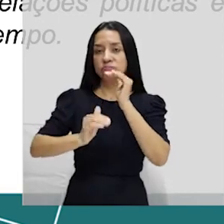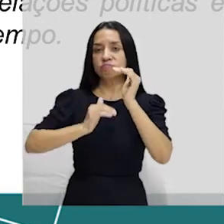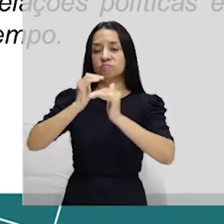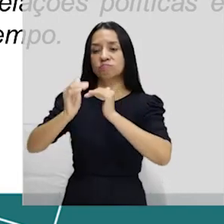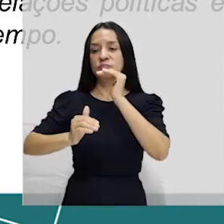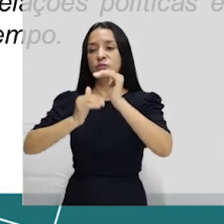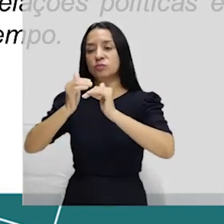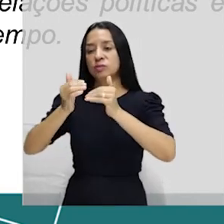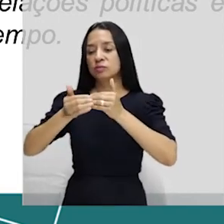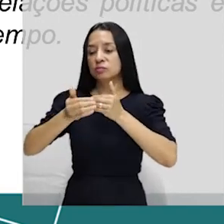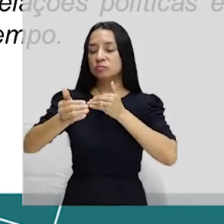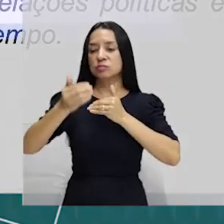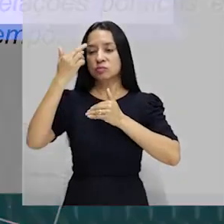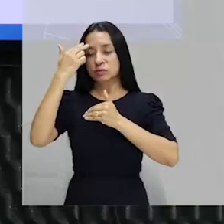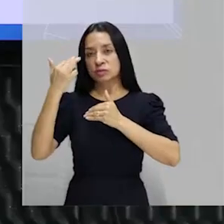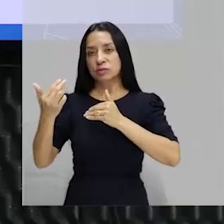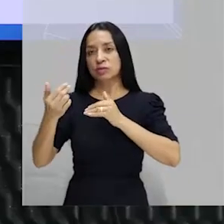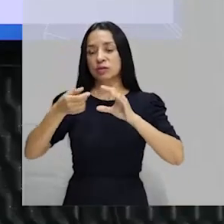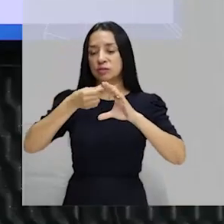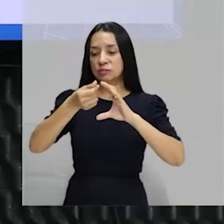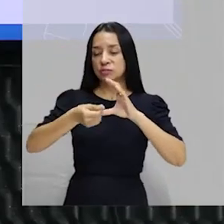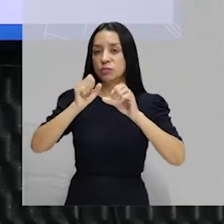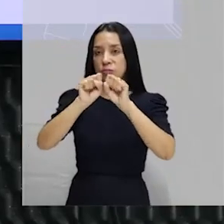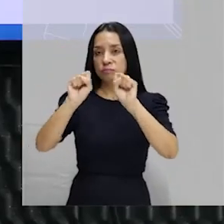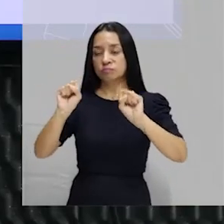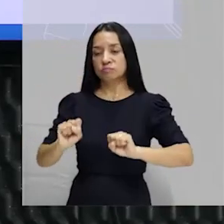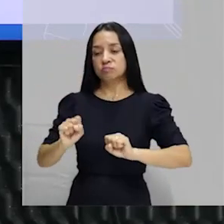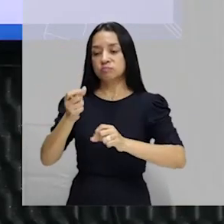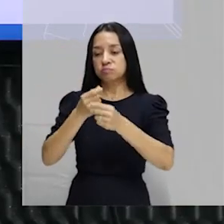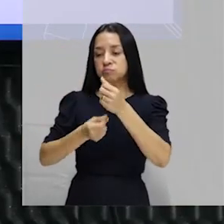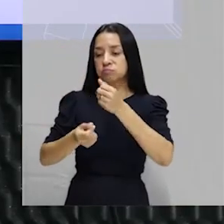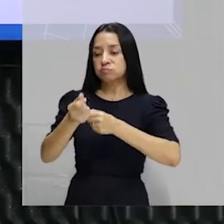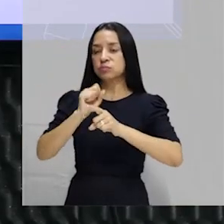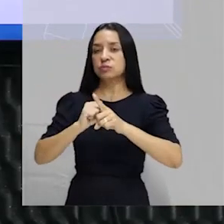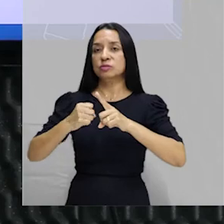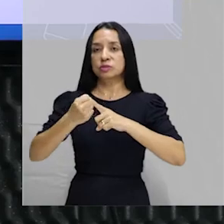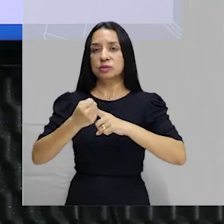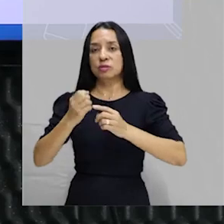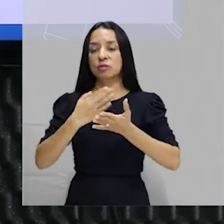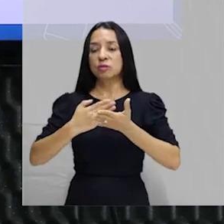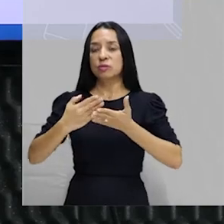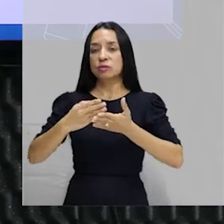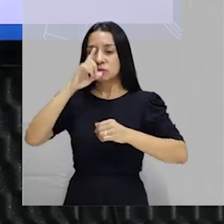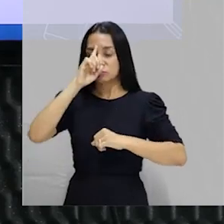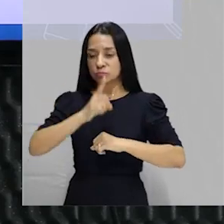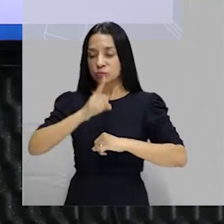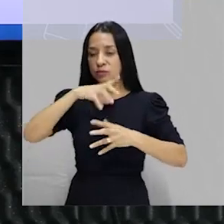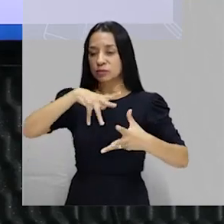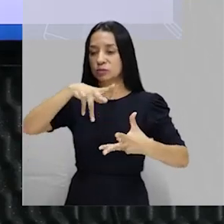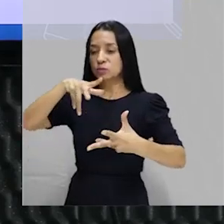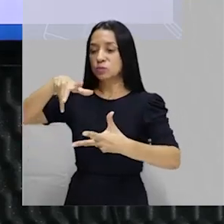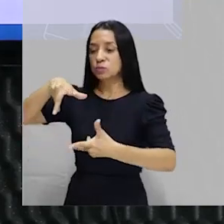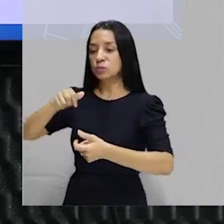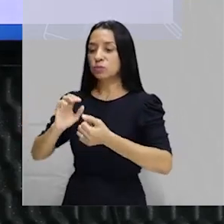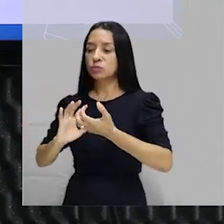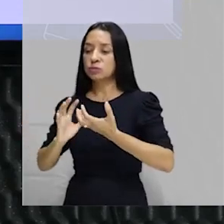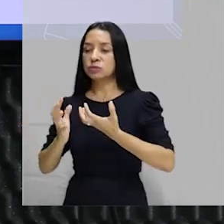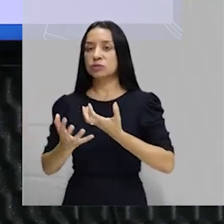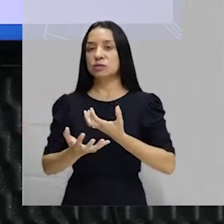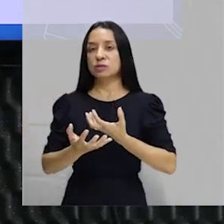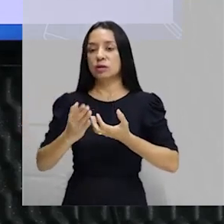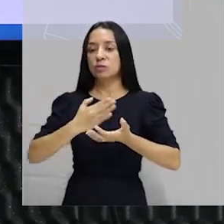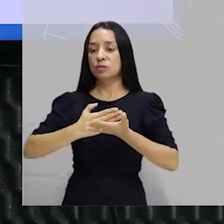formar países, estados específicos e separados. Estado da Catalunha, Estado da Espanha, Estado do País Basco. Belezinha?